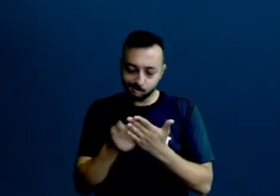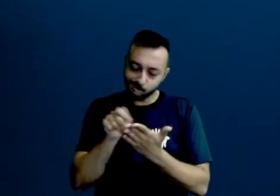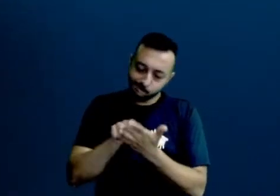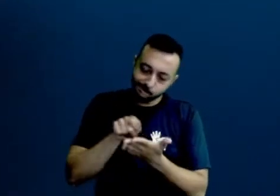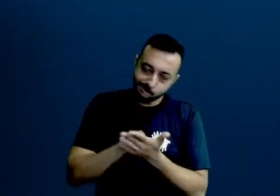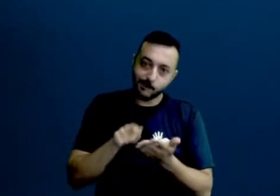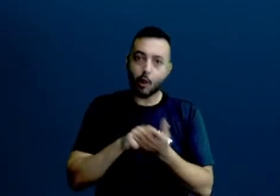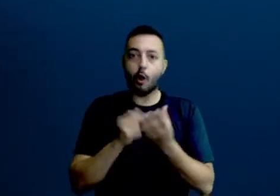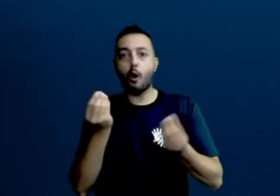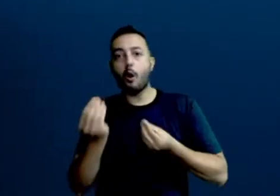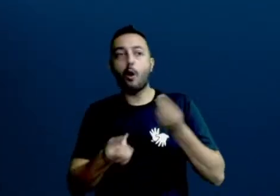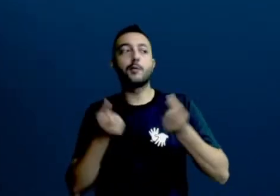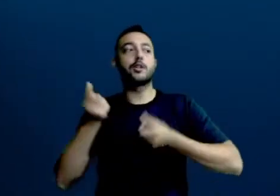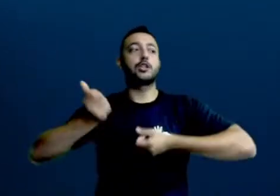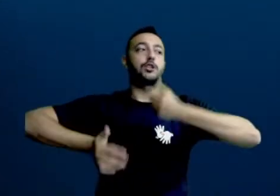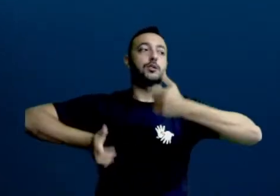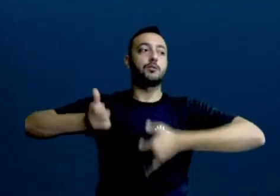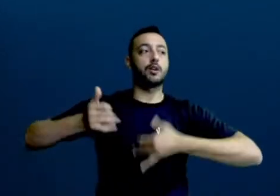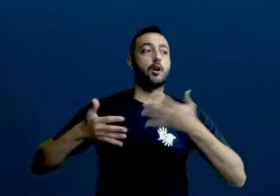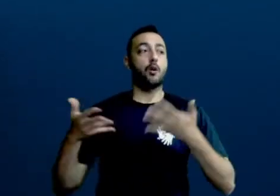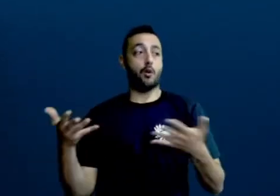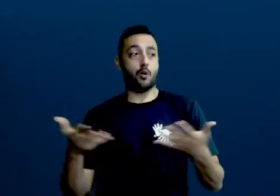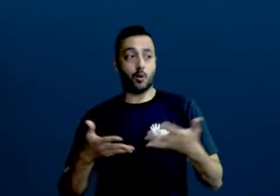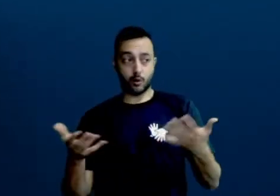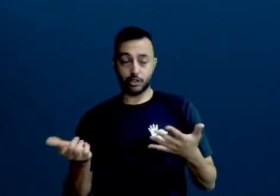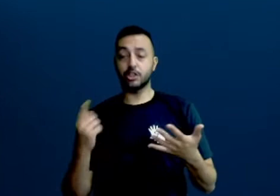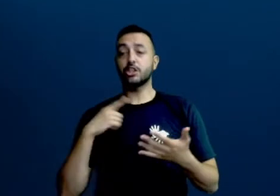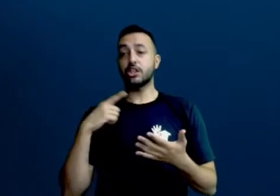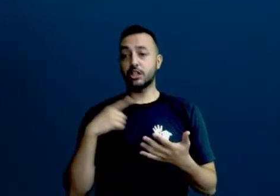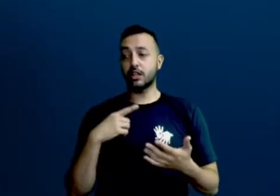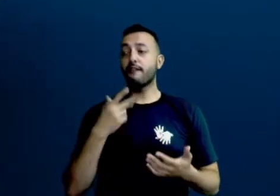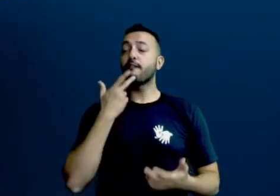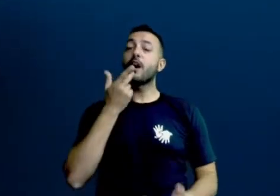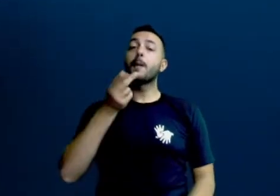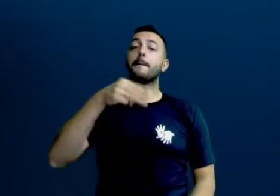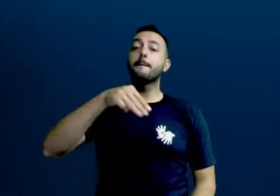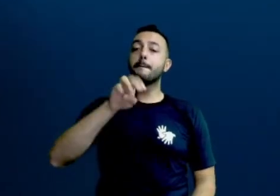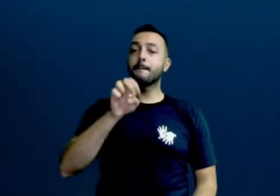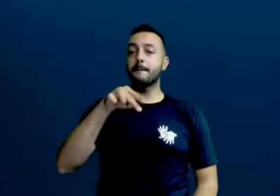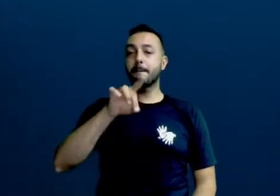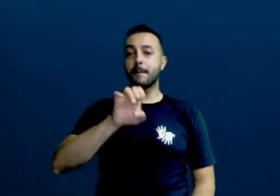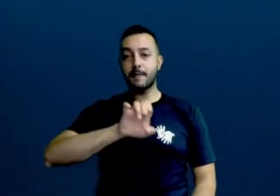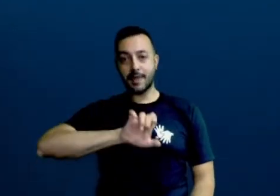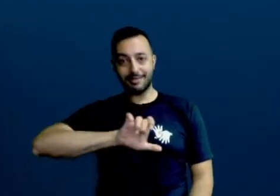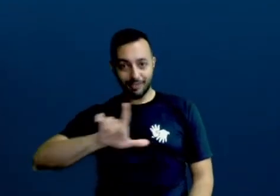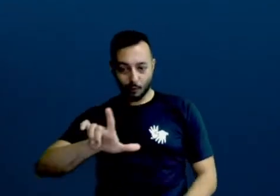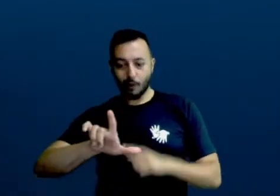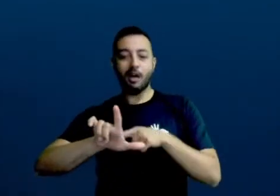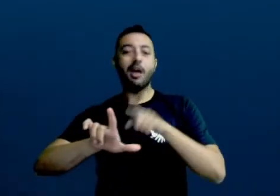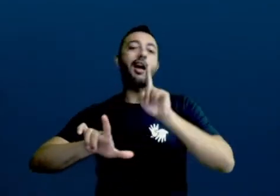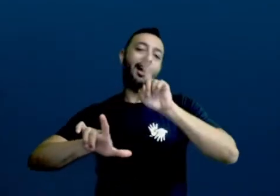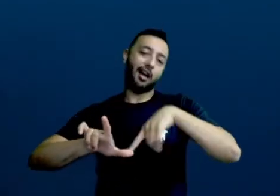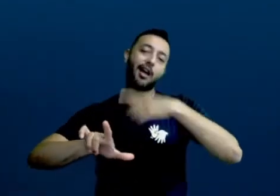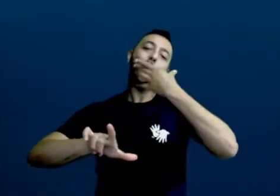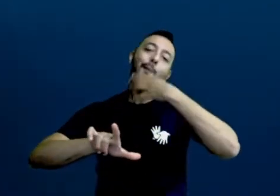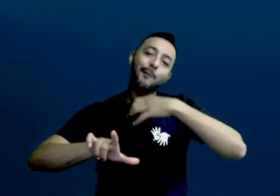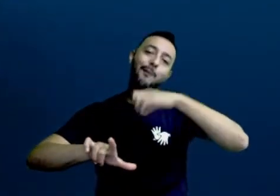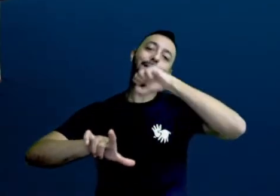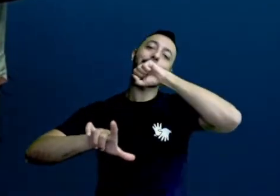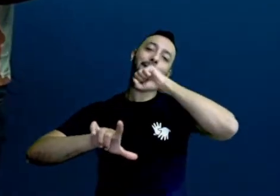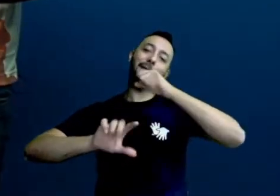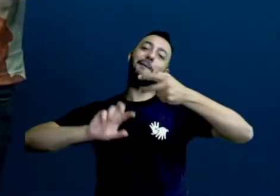hoje nós dizemos nós denominamos que Mendel ele é o pai da genética porque foi através